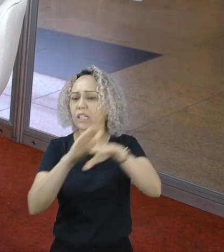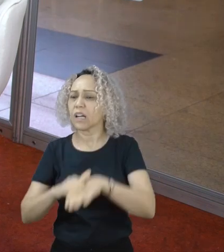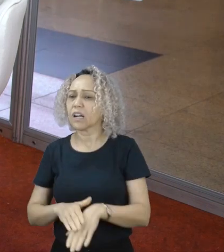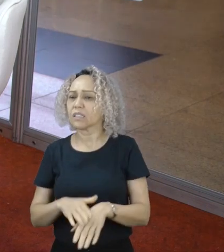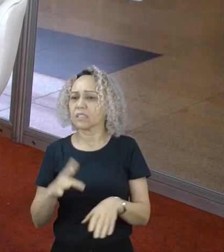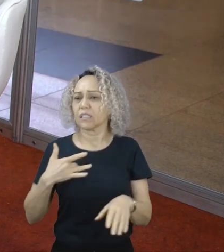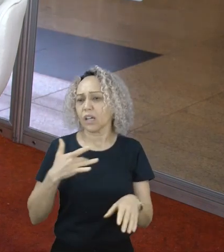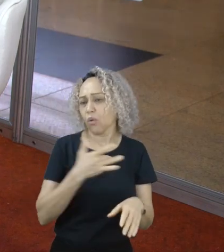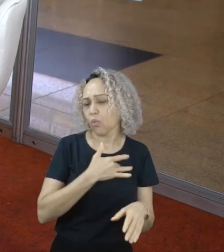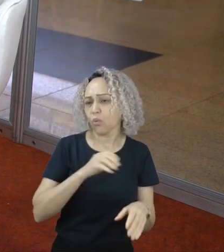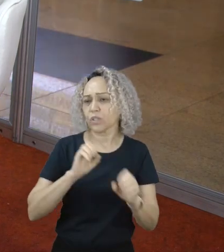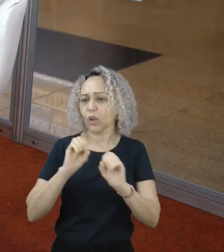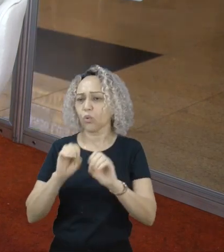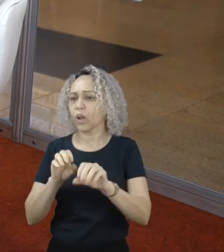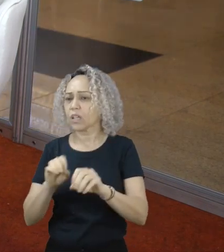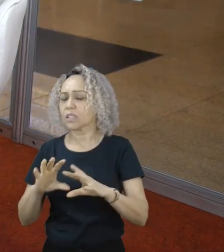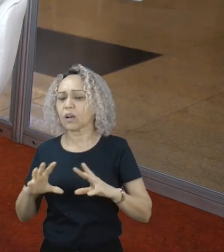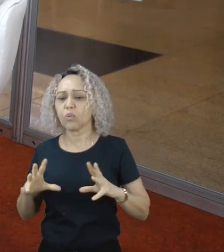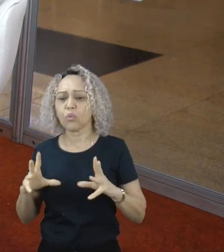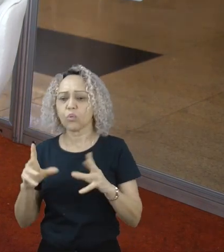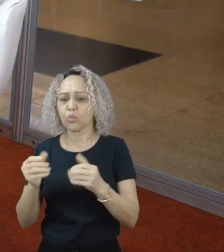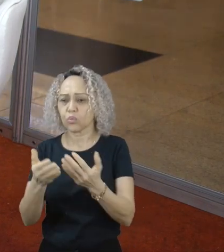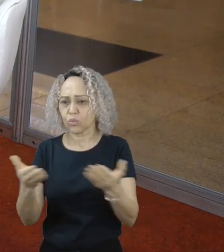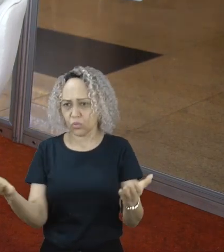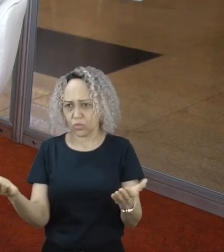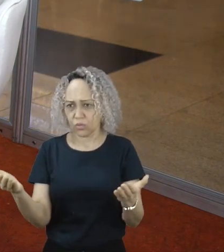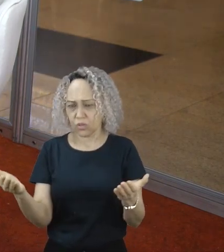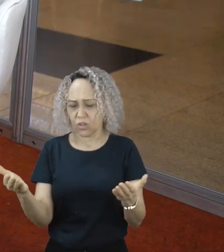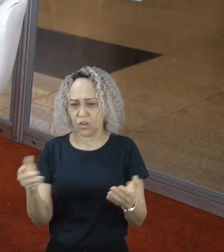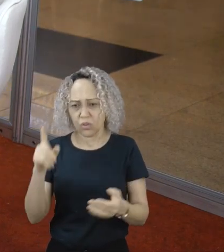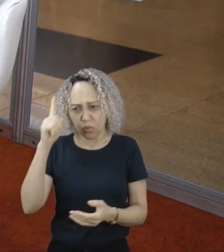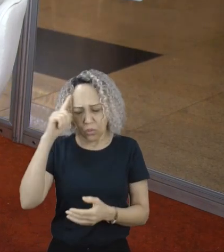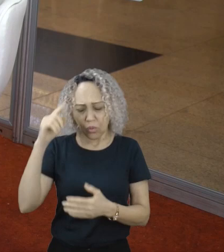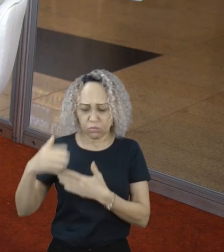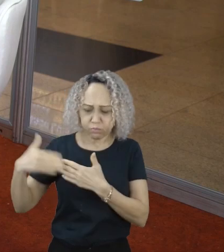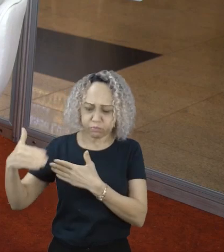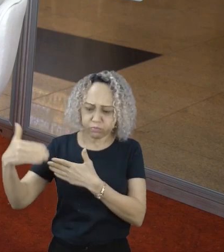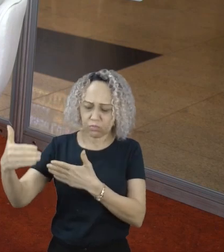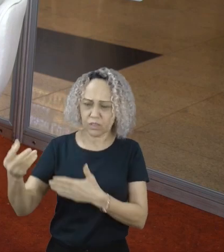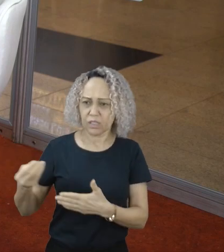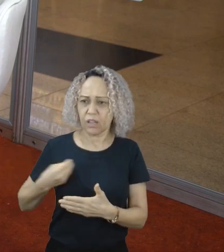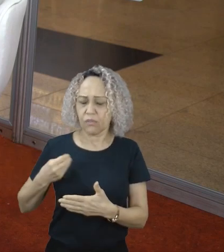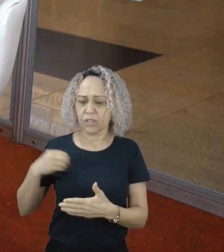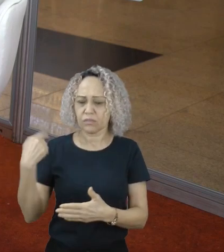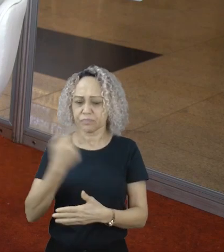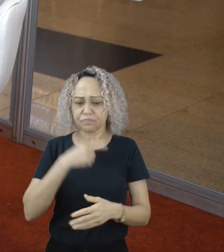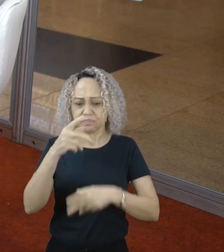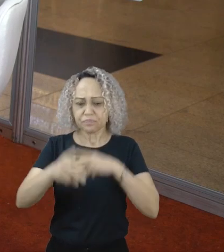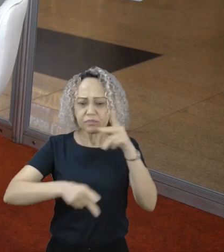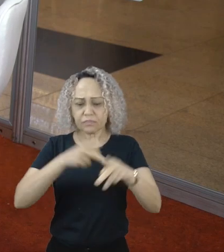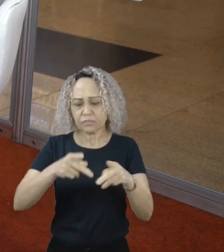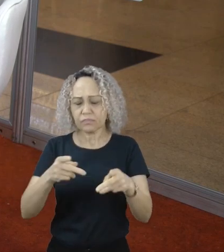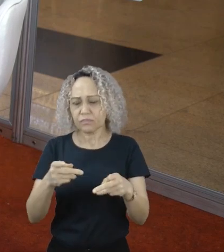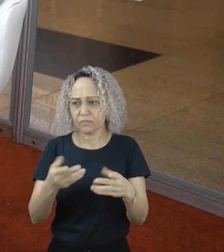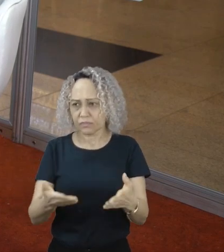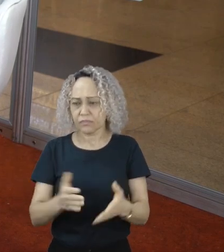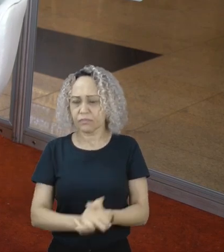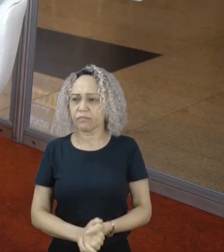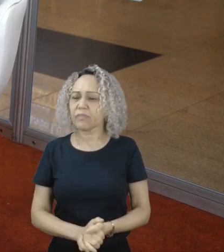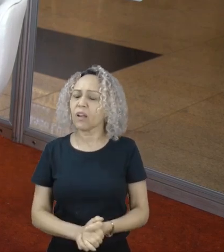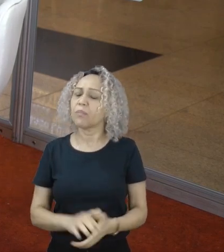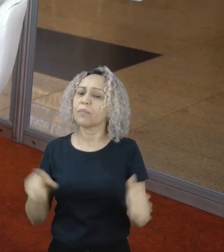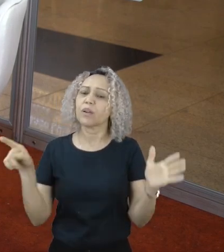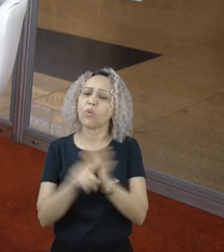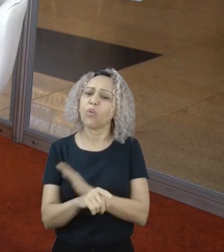educação, enfim, no cotidiano da vida do nosso povo. E qual é a importância do